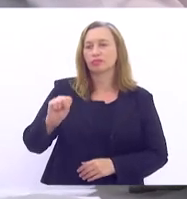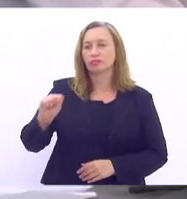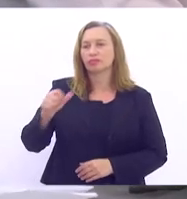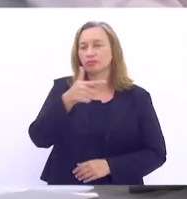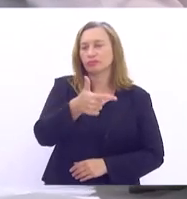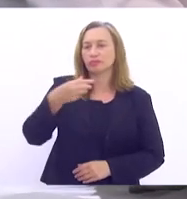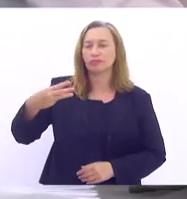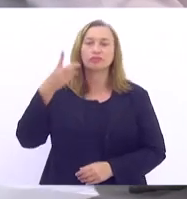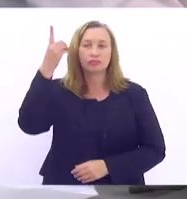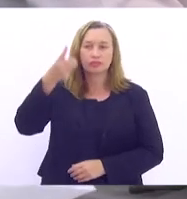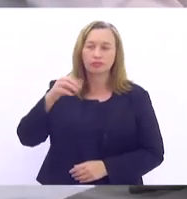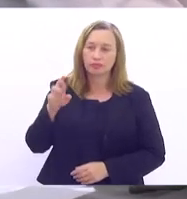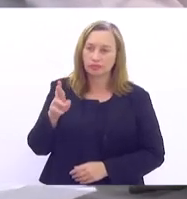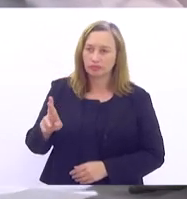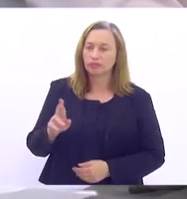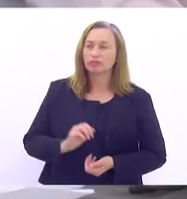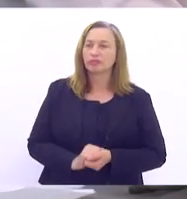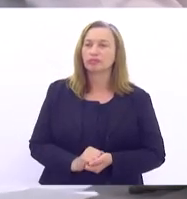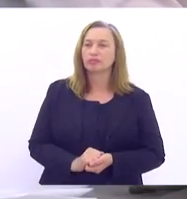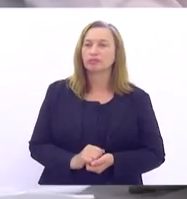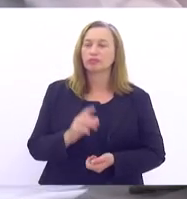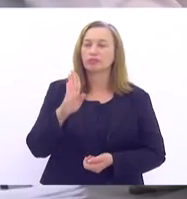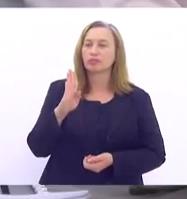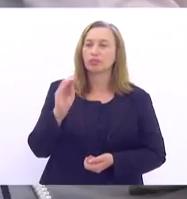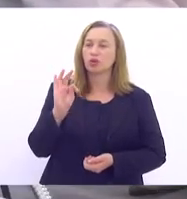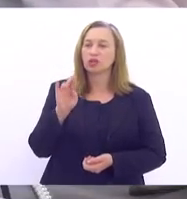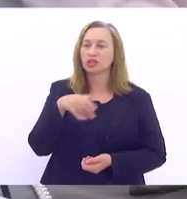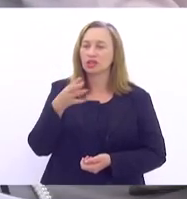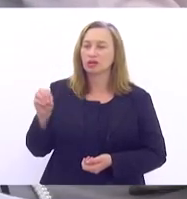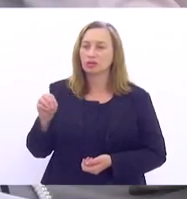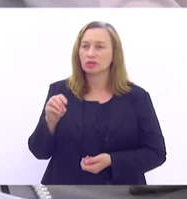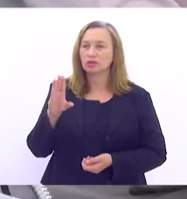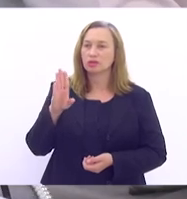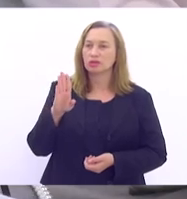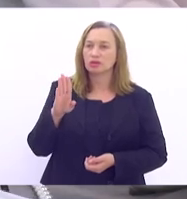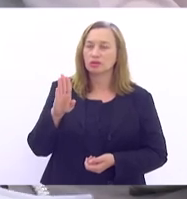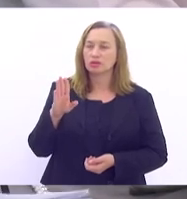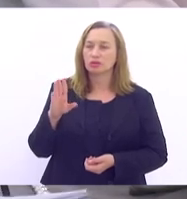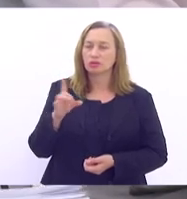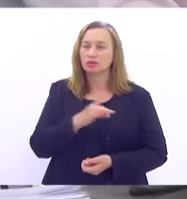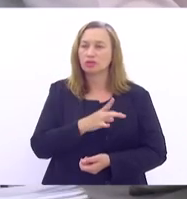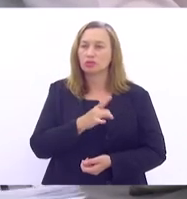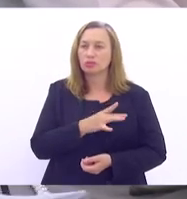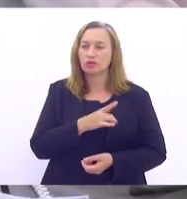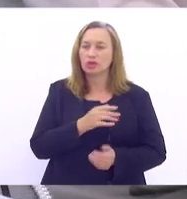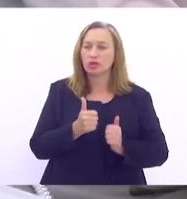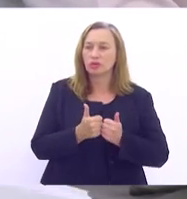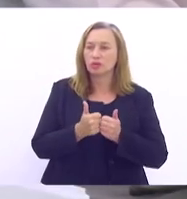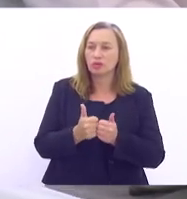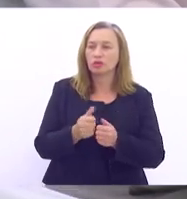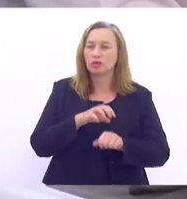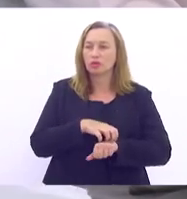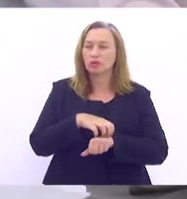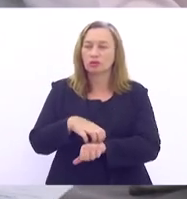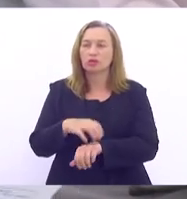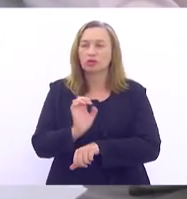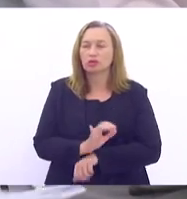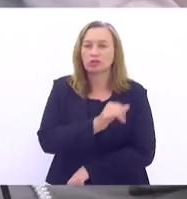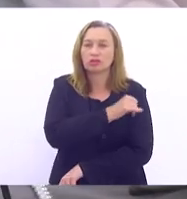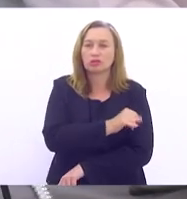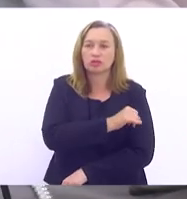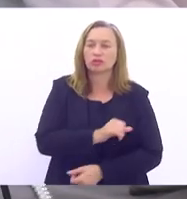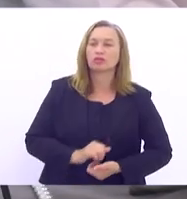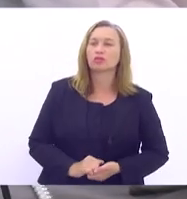autoria do deputado Rosenberg Reis, que institui o botão do pânico junto a todos os modais de transporte público coletivo de passageiros no âmbito do Estado do Rio de